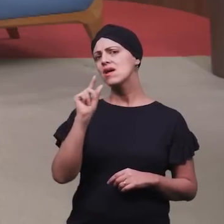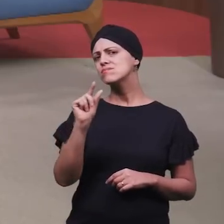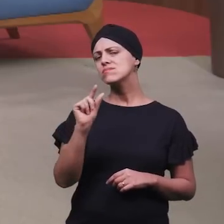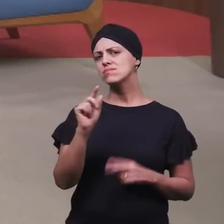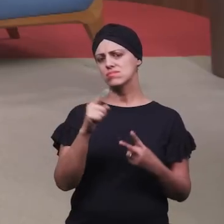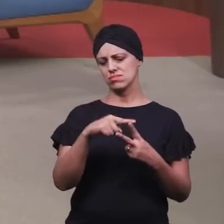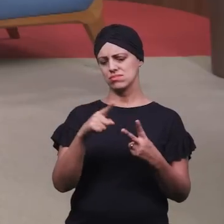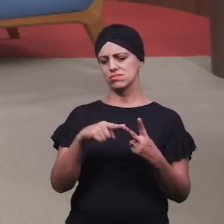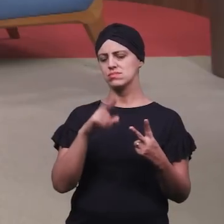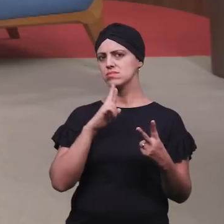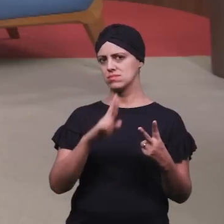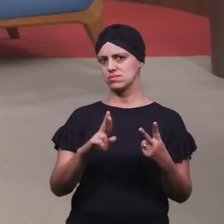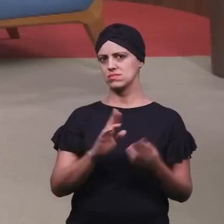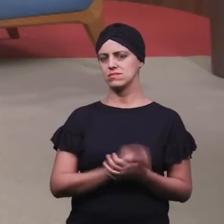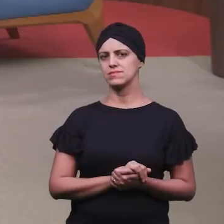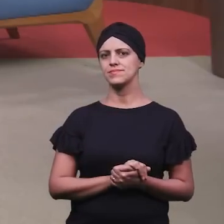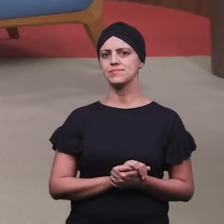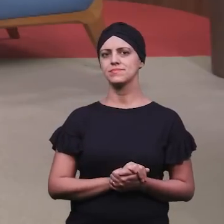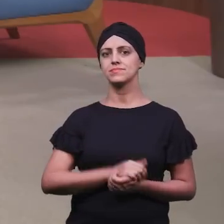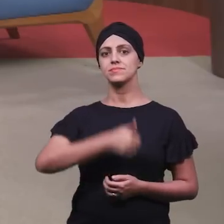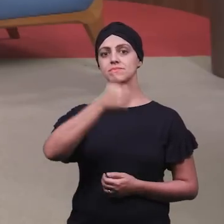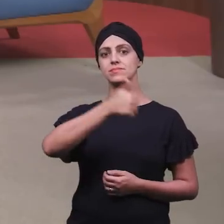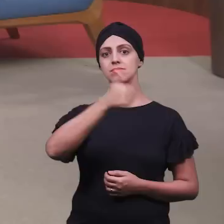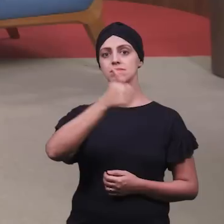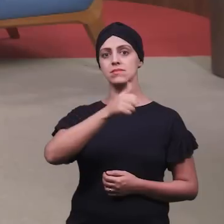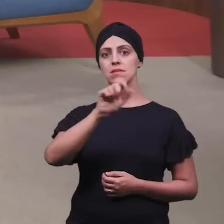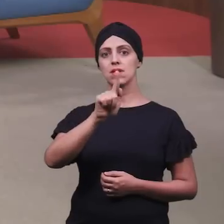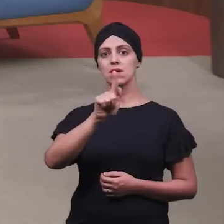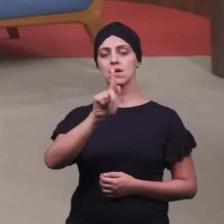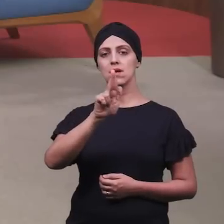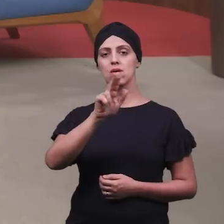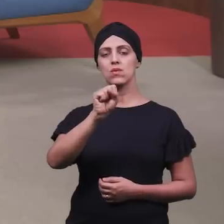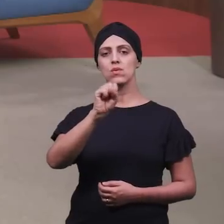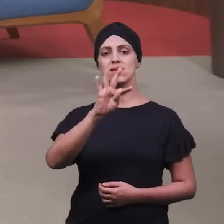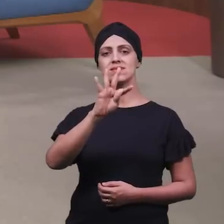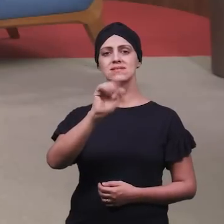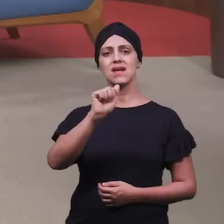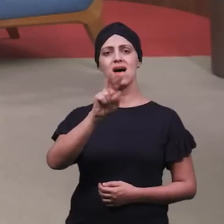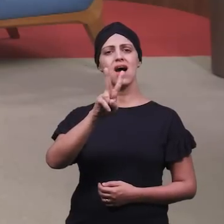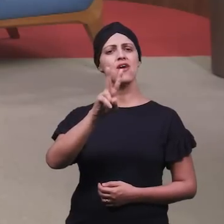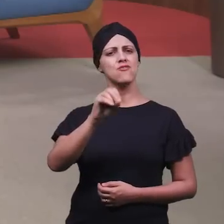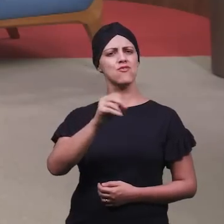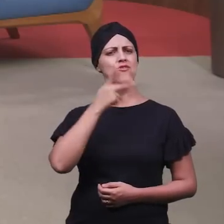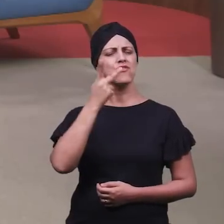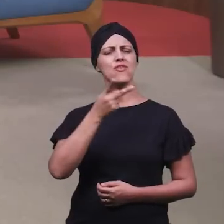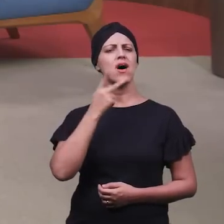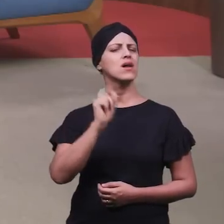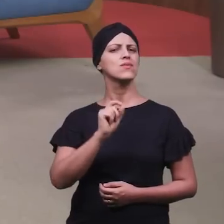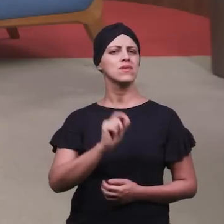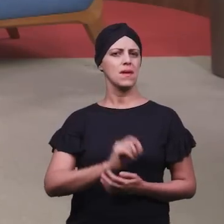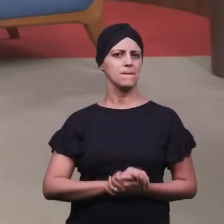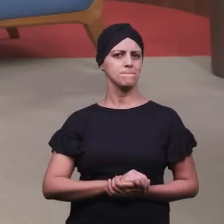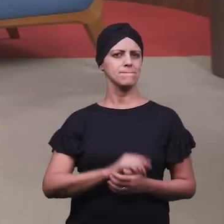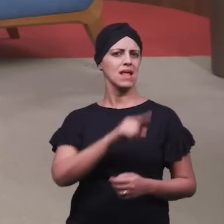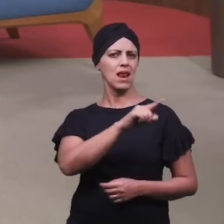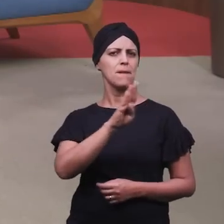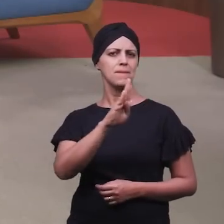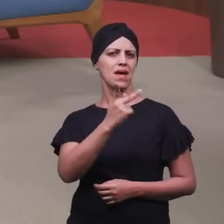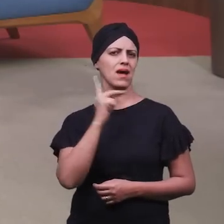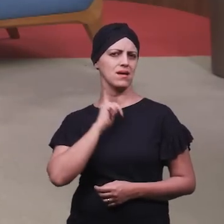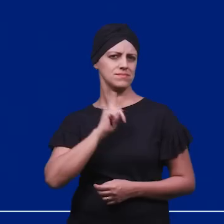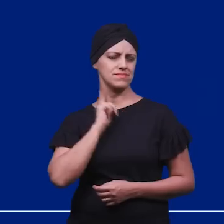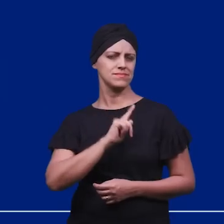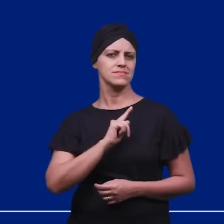um comentário sobre as duas respostas. O primeiro é de Gustavo Santos, de Belo Horizonte, no estado de Minas Gerais, e o Gustavo